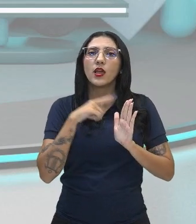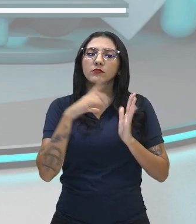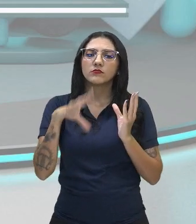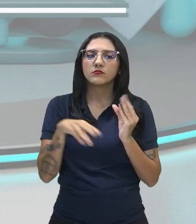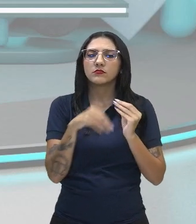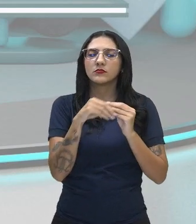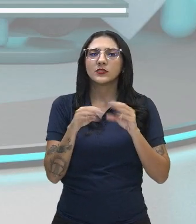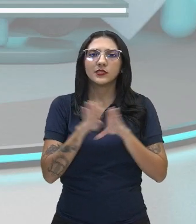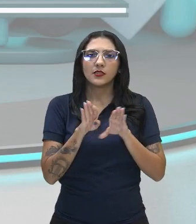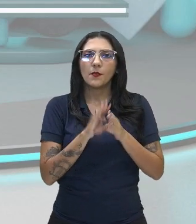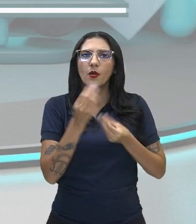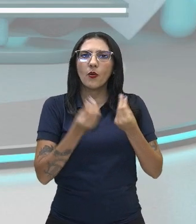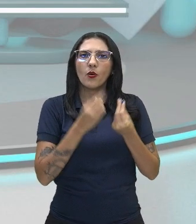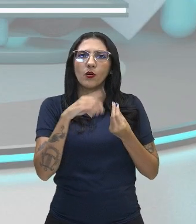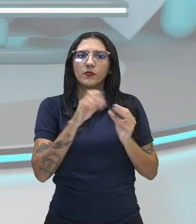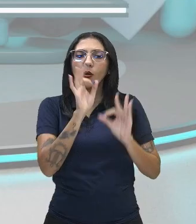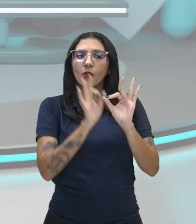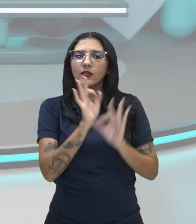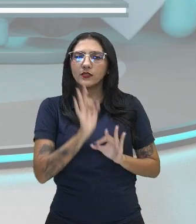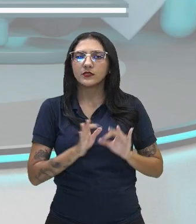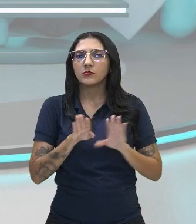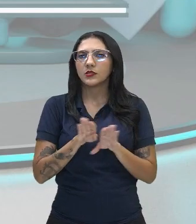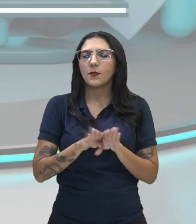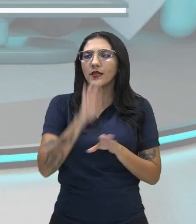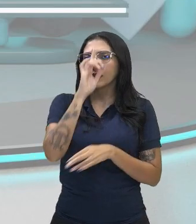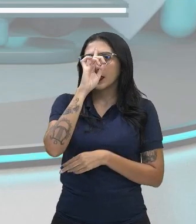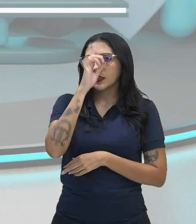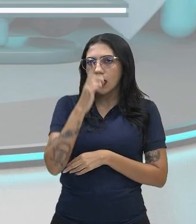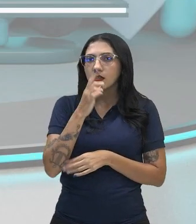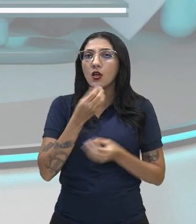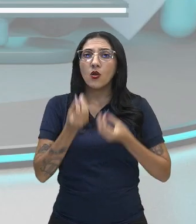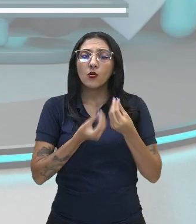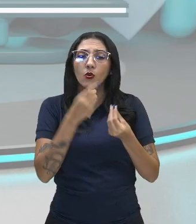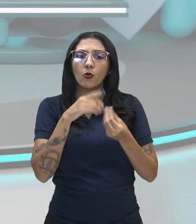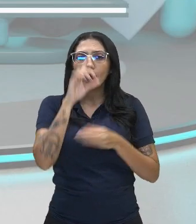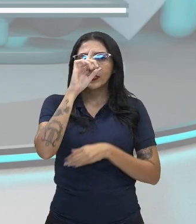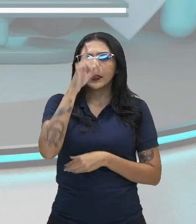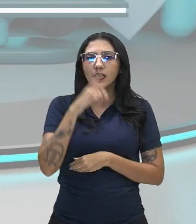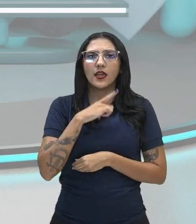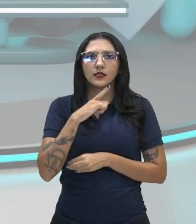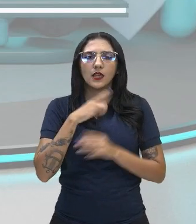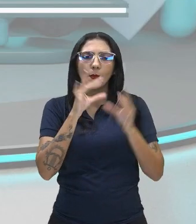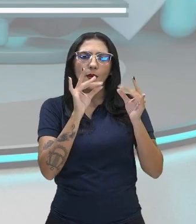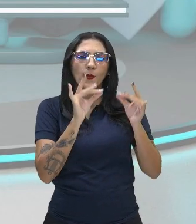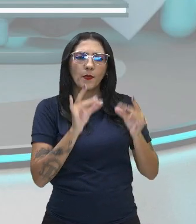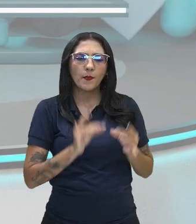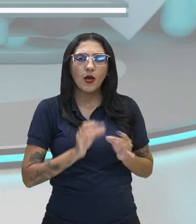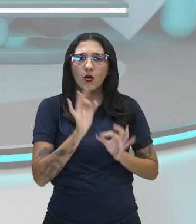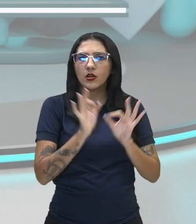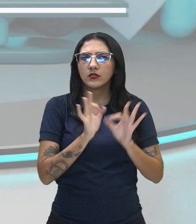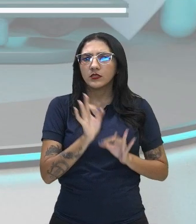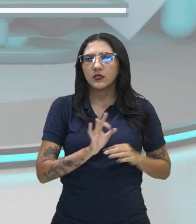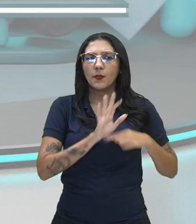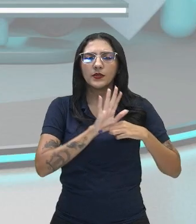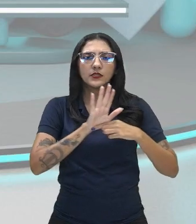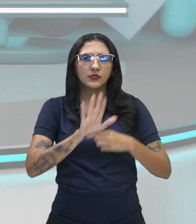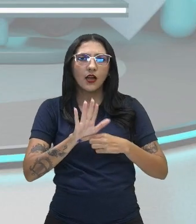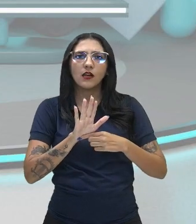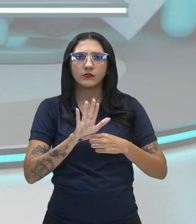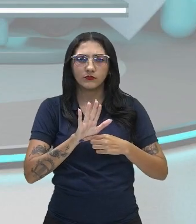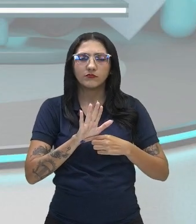inclui a organização das ideias, a forma como as ideias estão ali organizadas, dispostas, a forma como elas